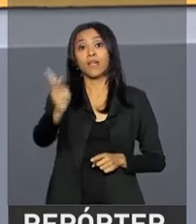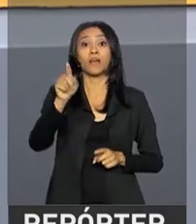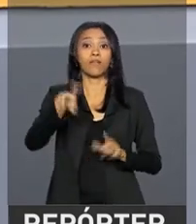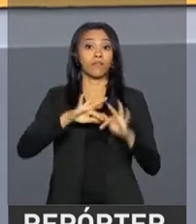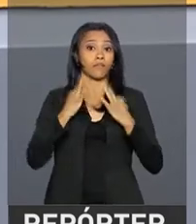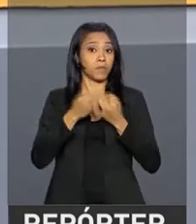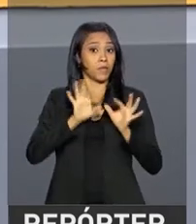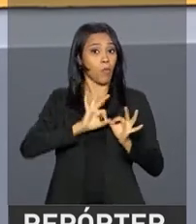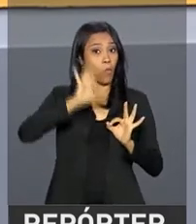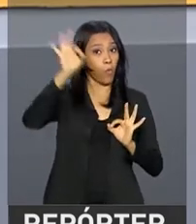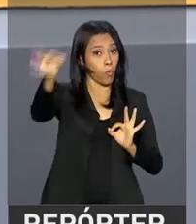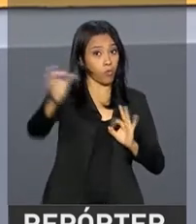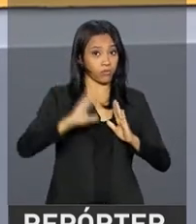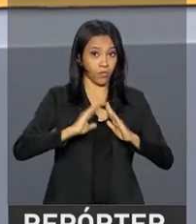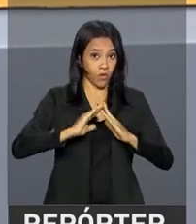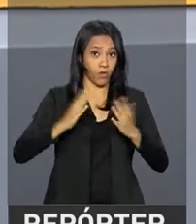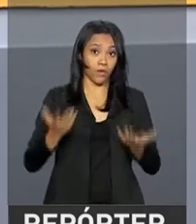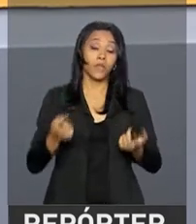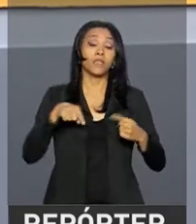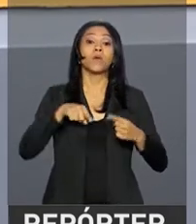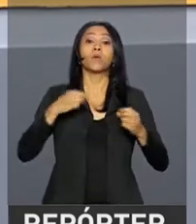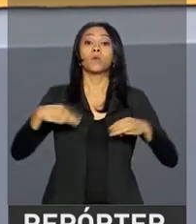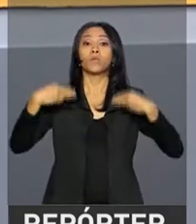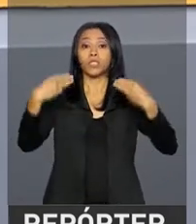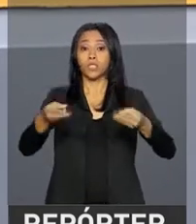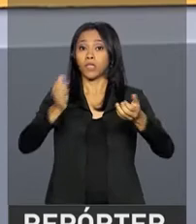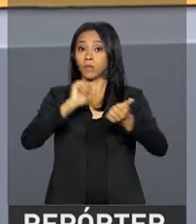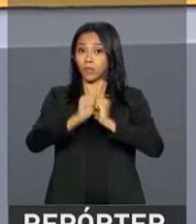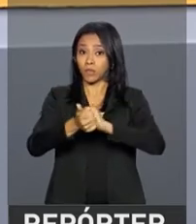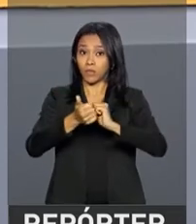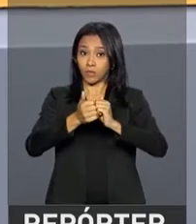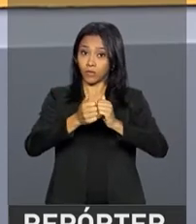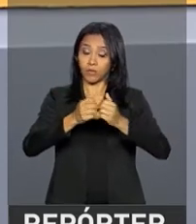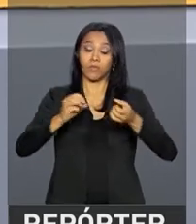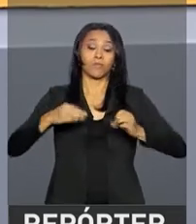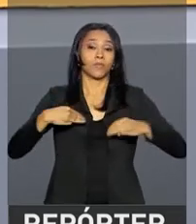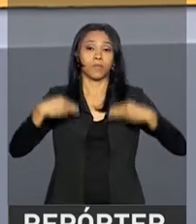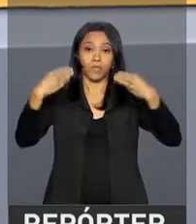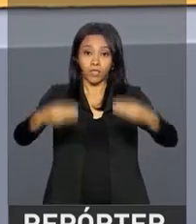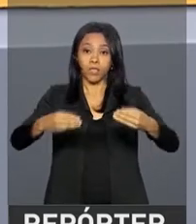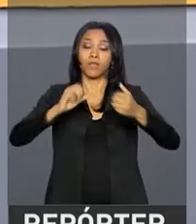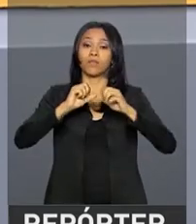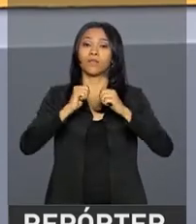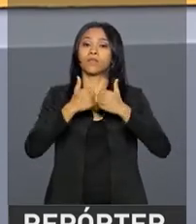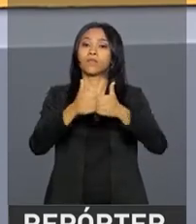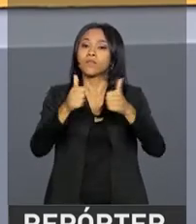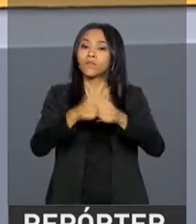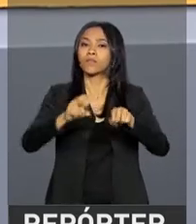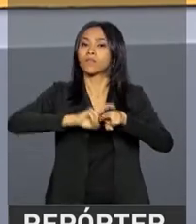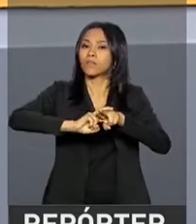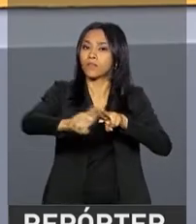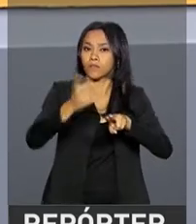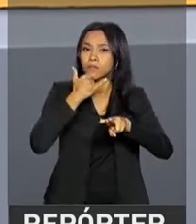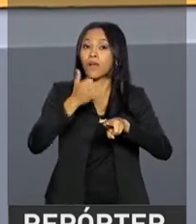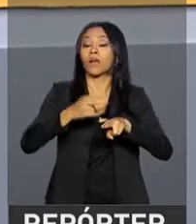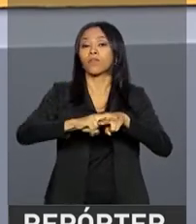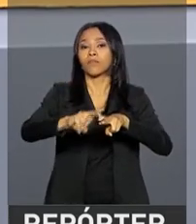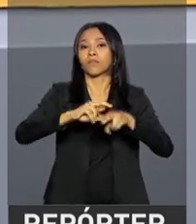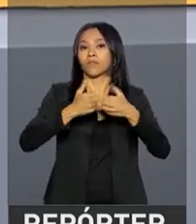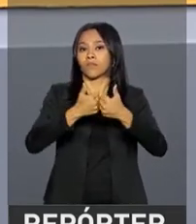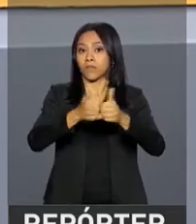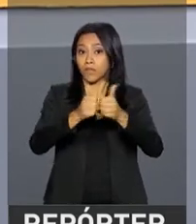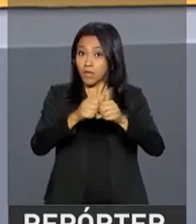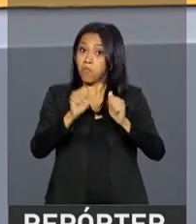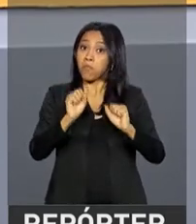ao benefício o ministério dos transportes lançou um novo portal por ele o usuário pode solicitar o passe livre ou renovar o cadastro